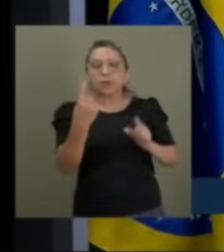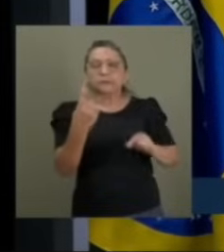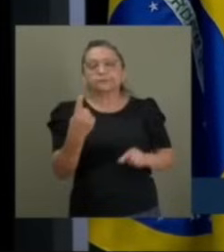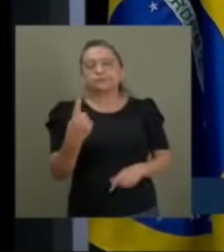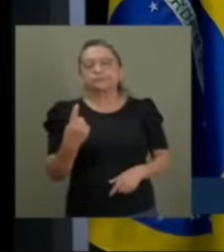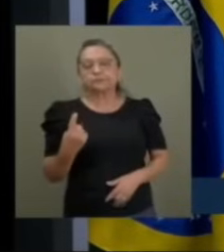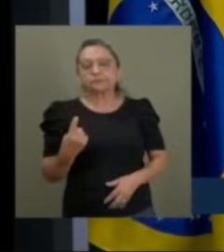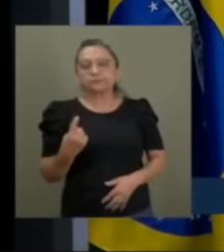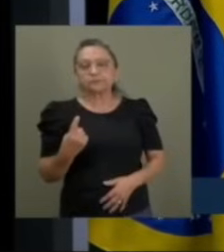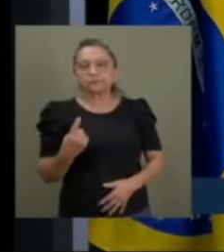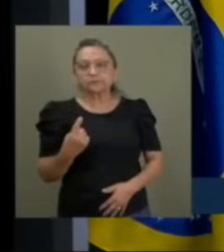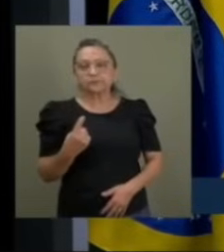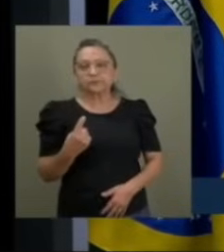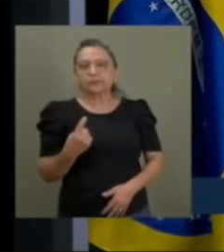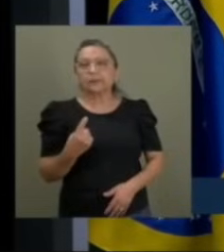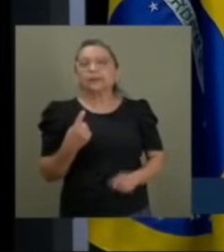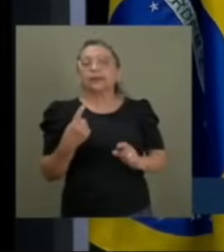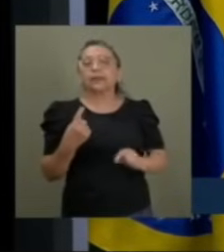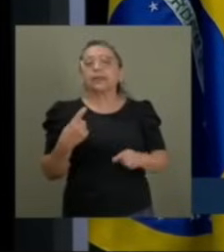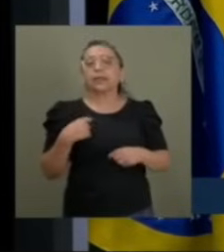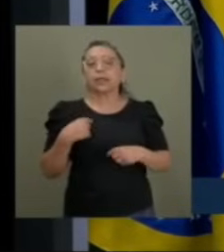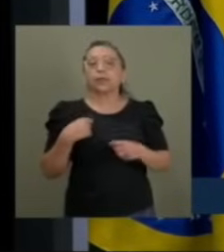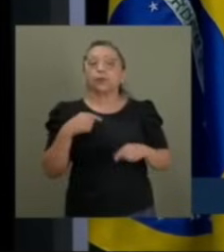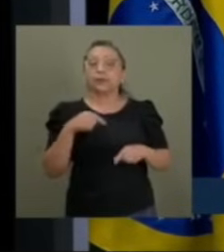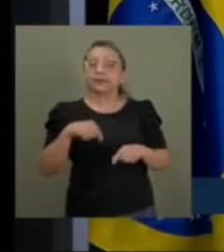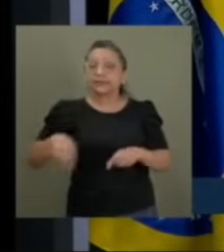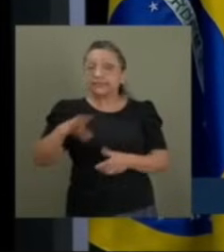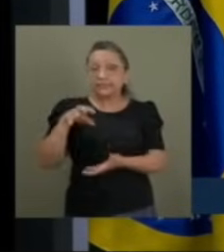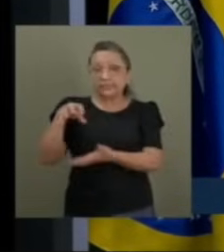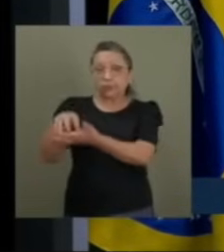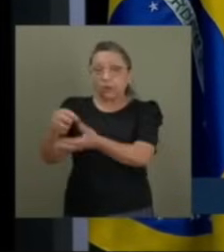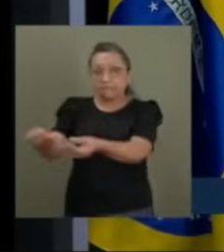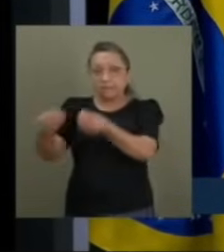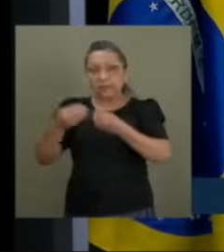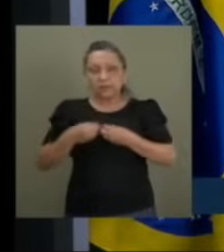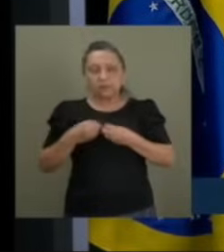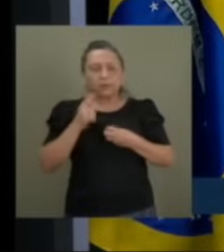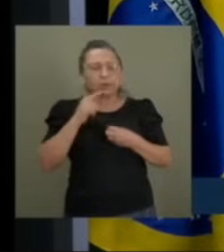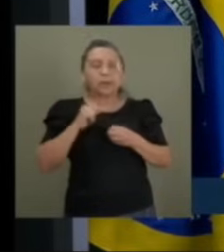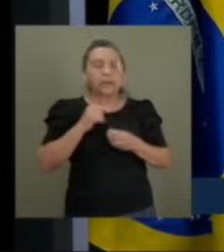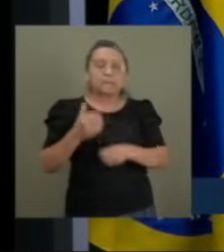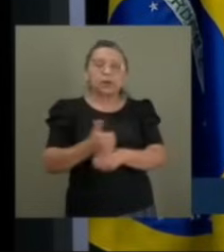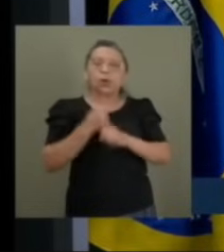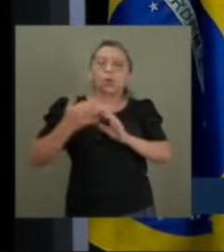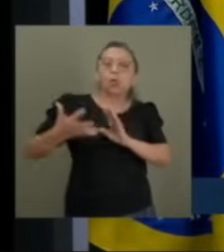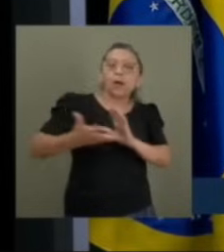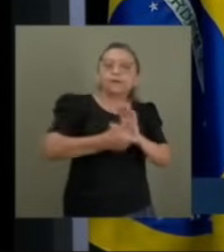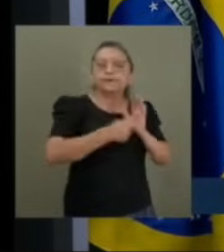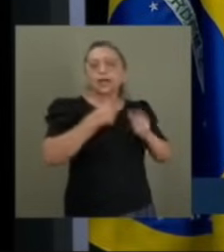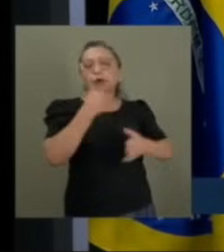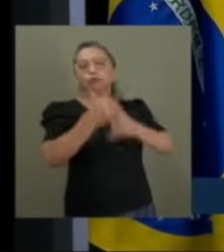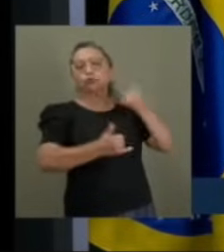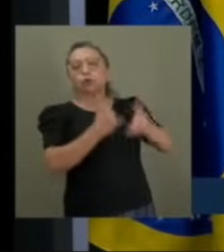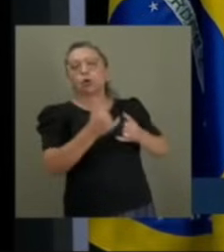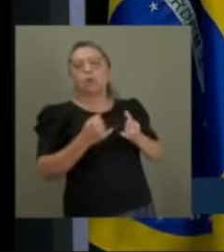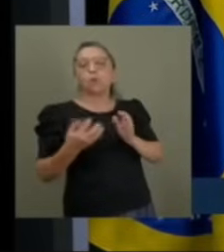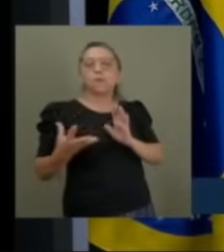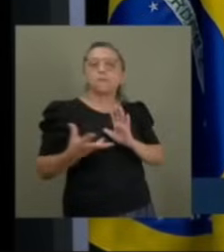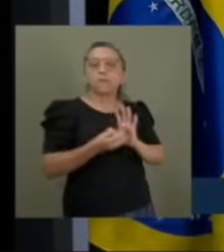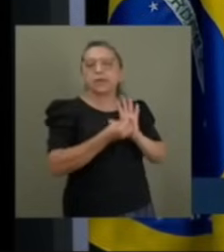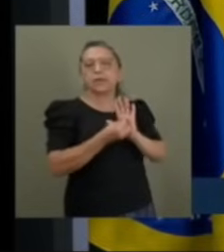senhores senadores que recebi desses setores foi para qualificar os jogos como um bem